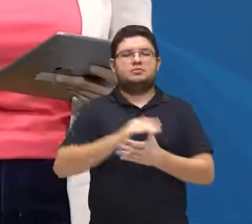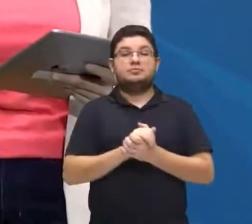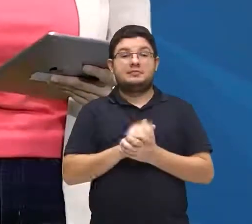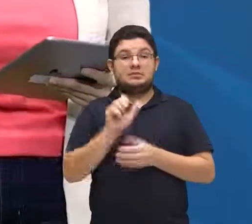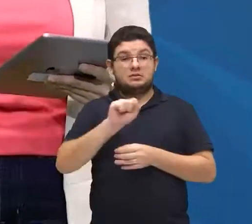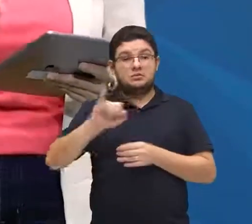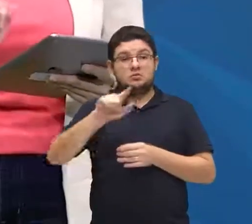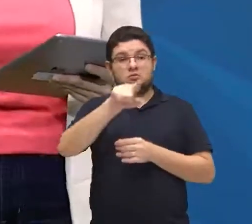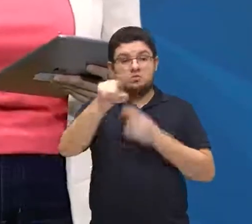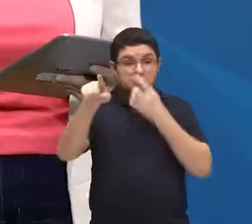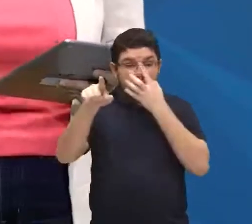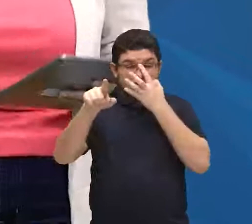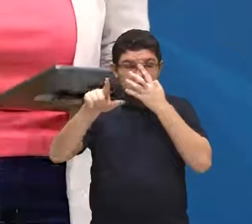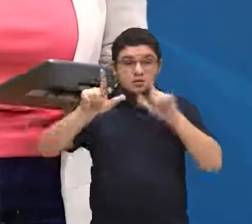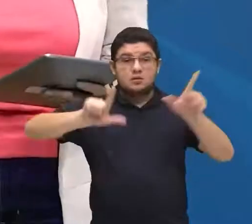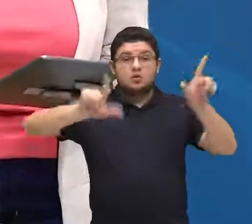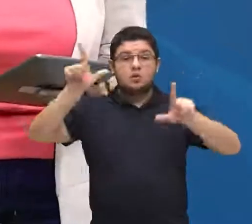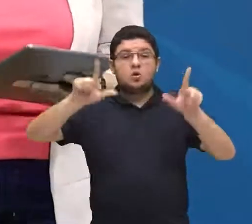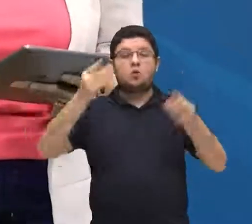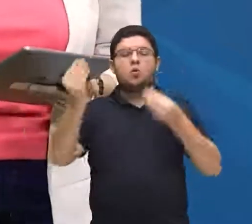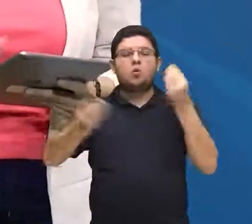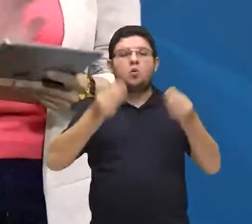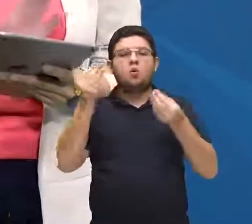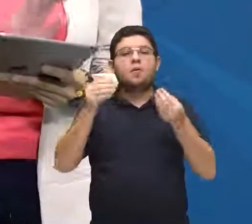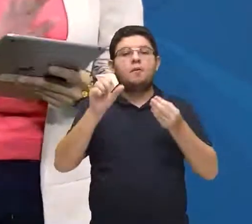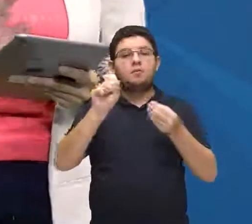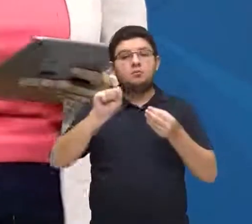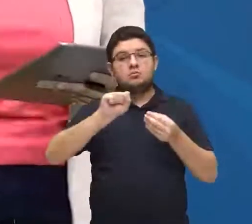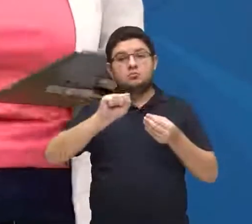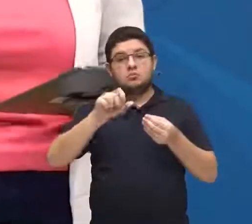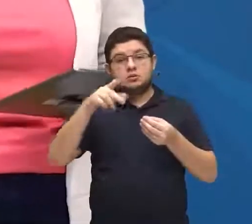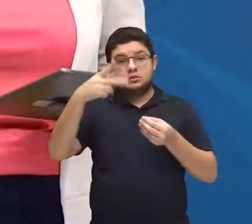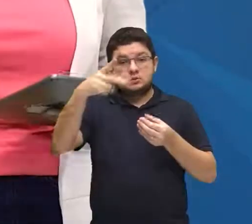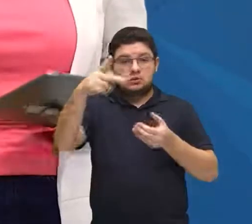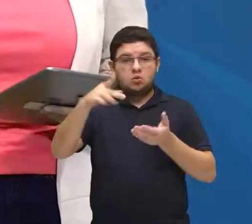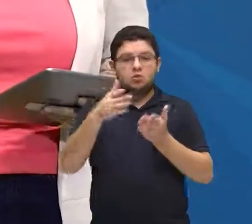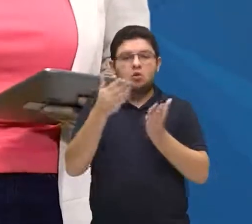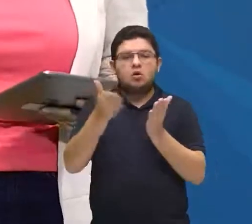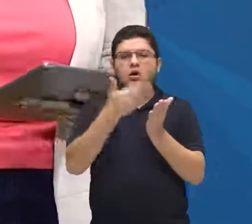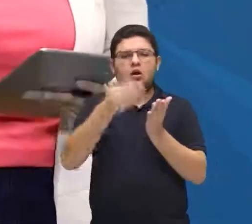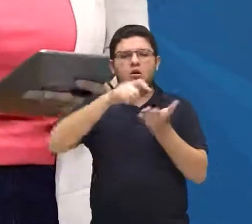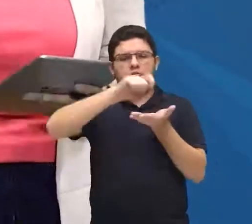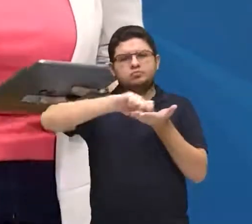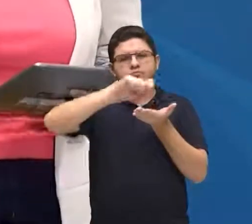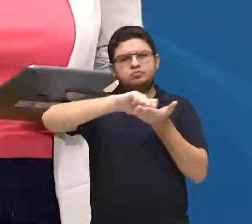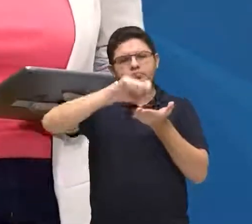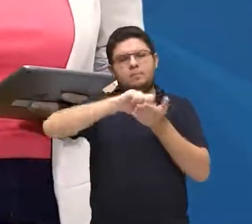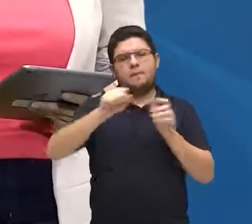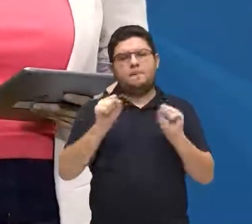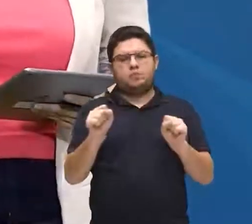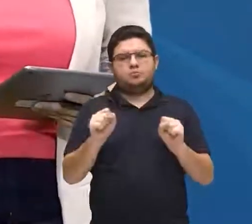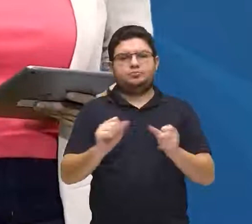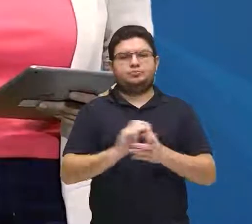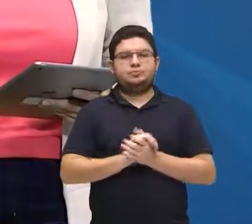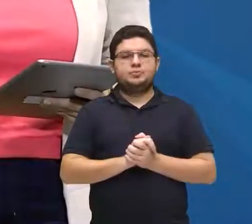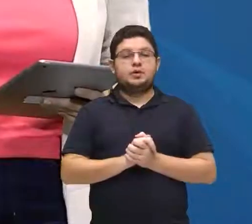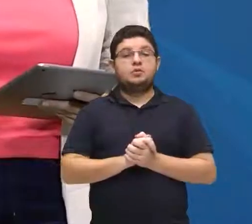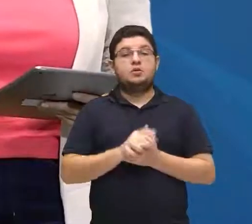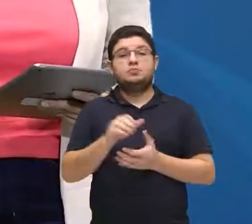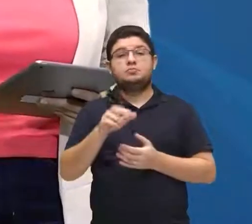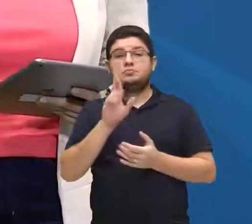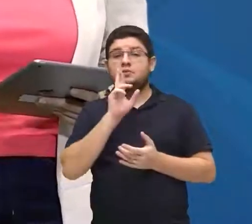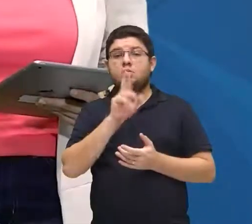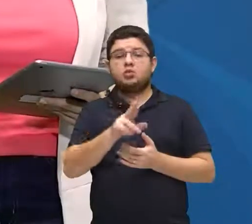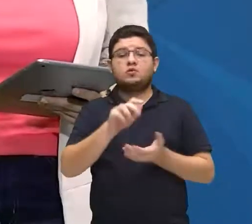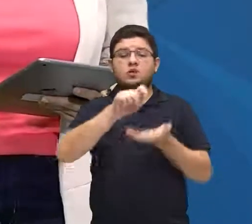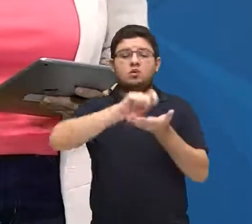pela TV, né, pode fazer as anotações aí em seu caderno sem problema nenhum, tá bom? Anotem as respostas, elas